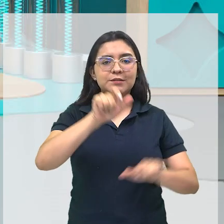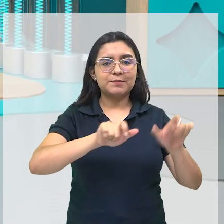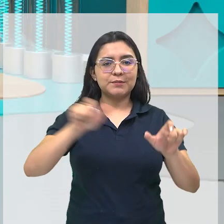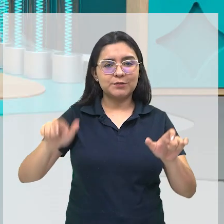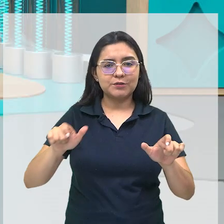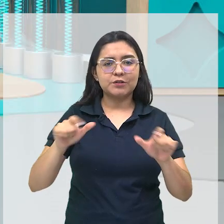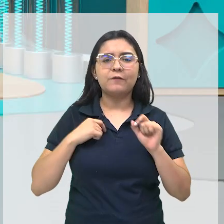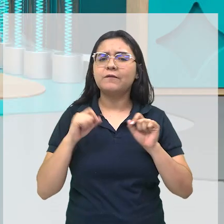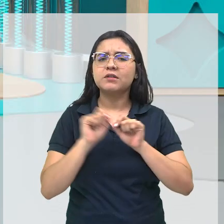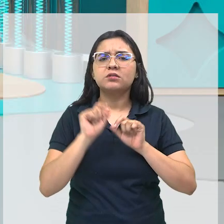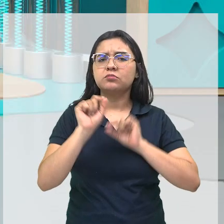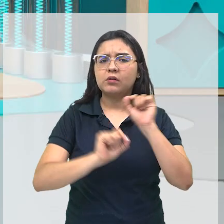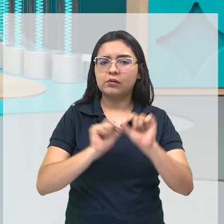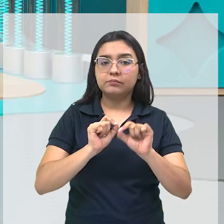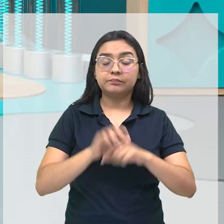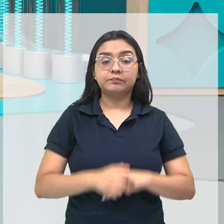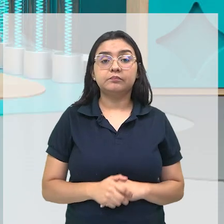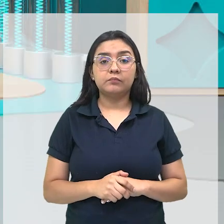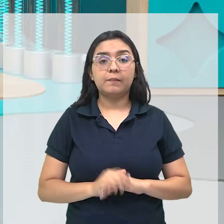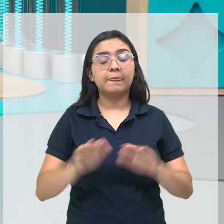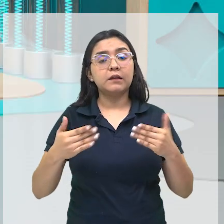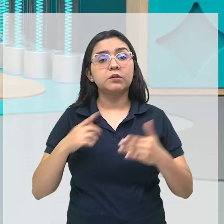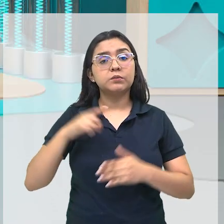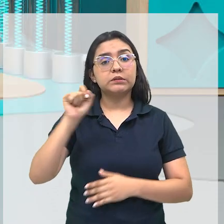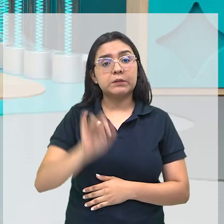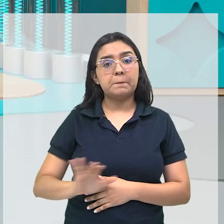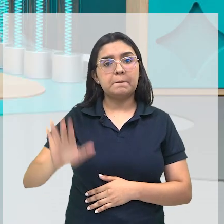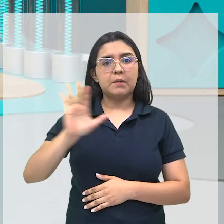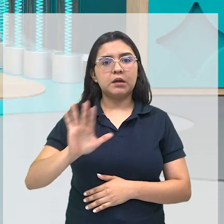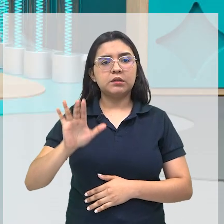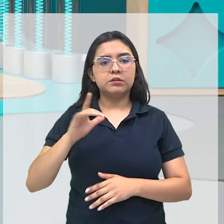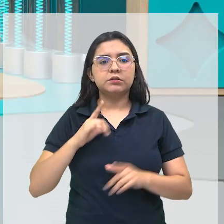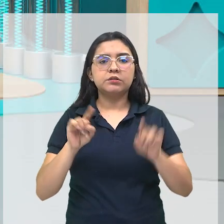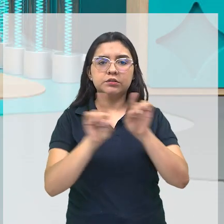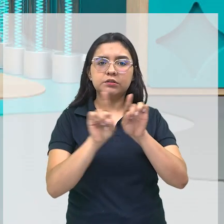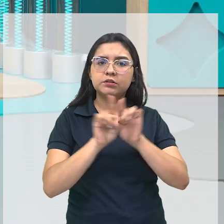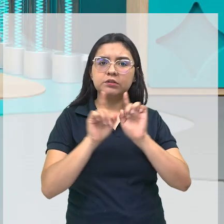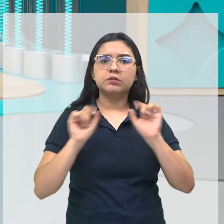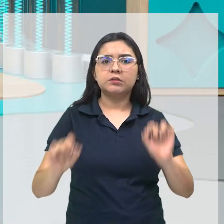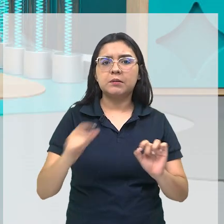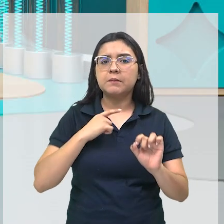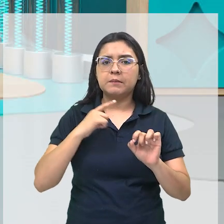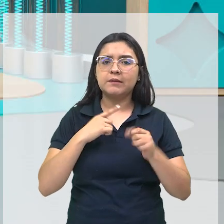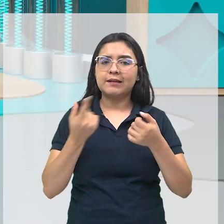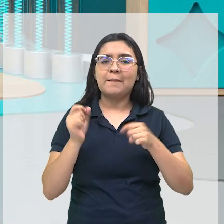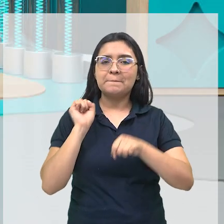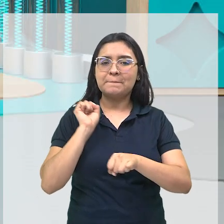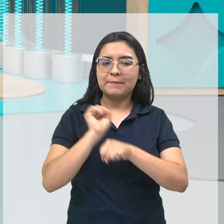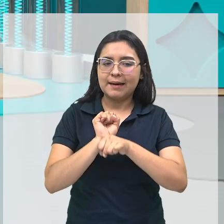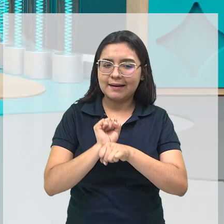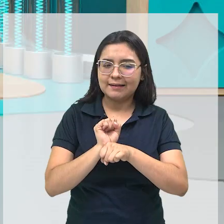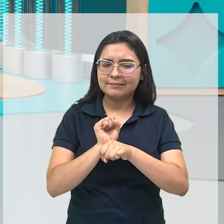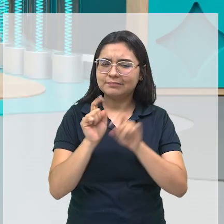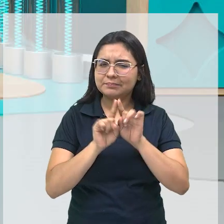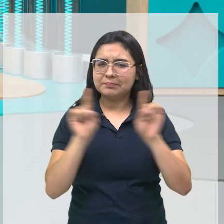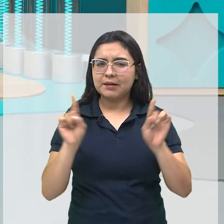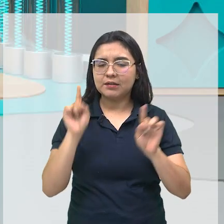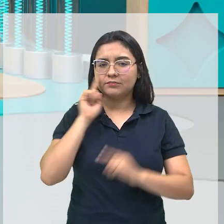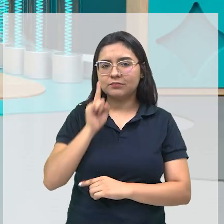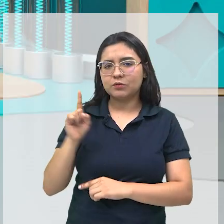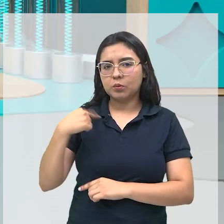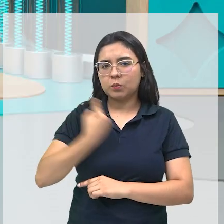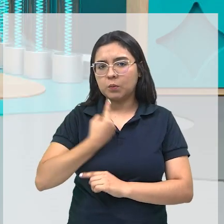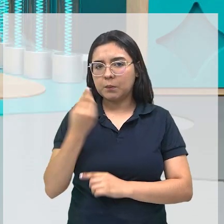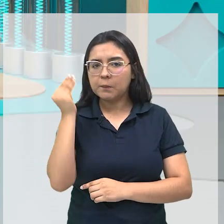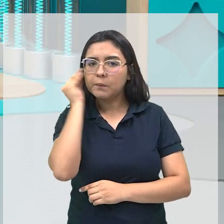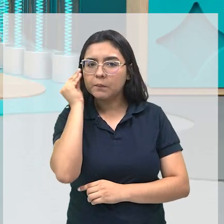indivíduos estão fazendo? Embora sejam imagens completamente estáticas, né, paradas aqui, a gente consegue